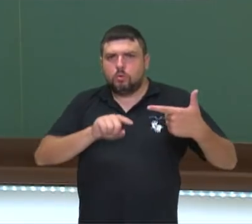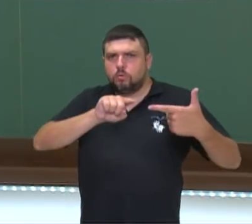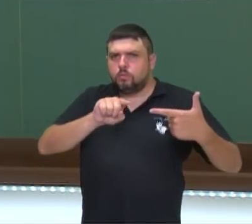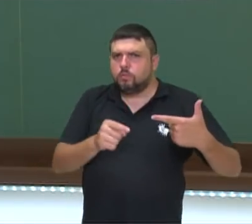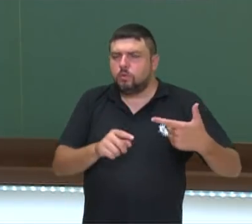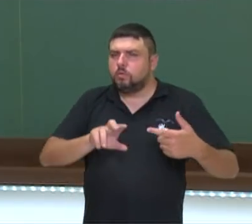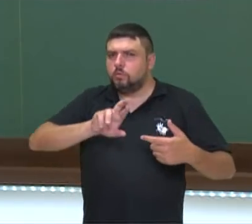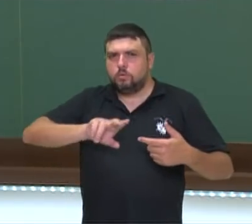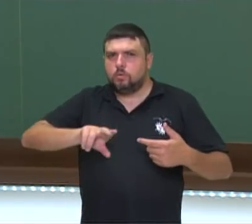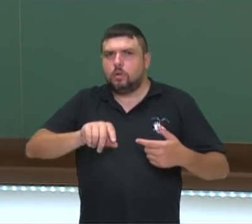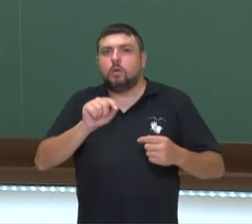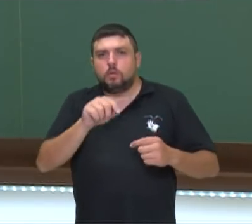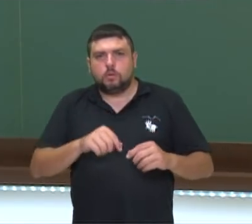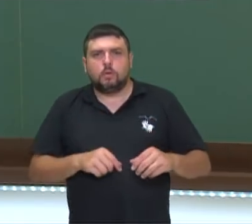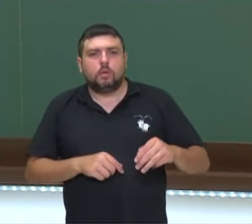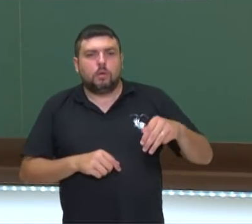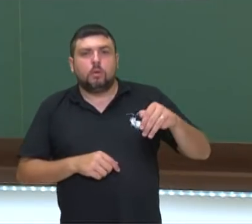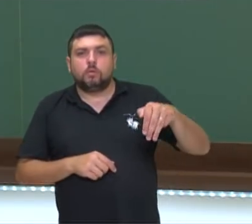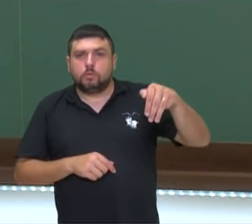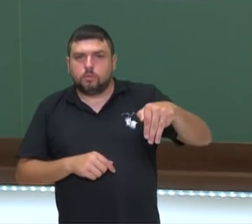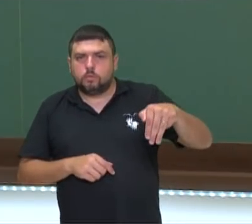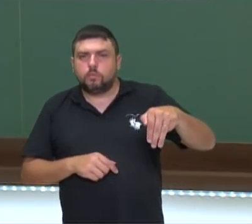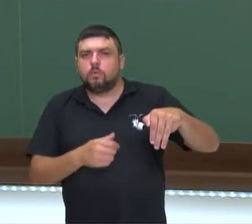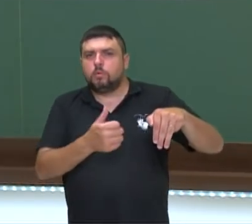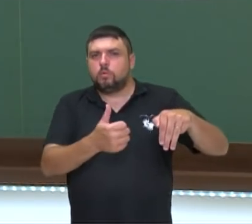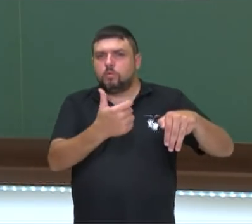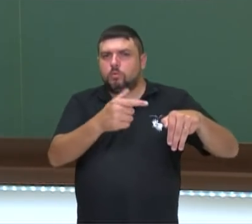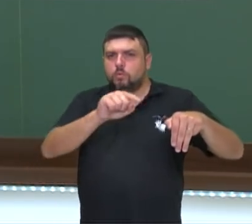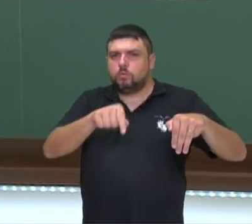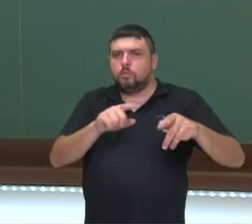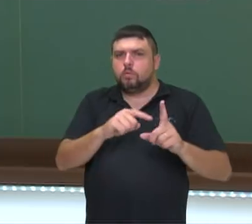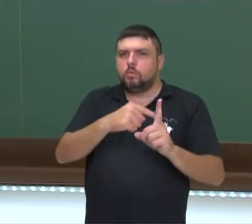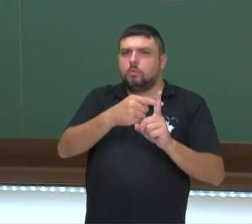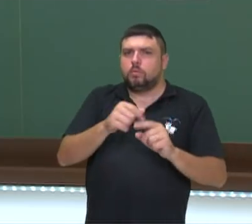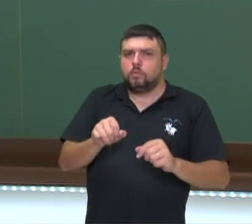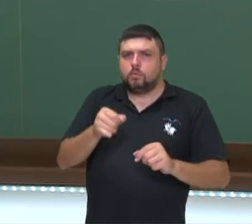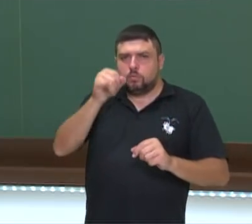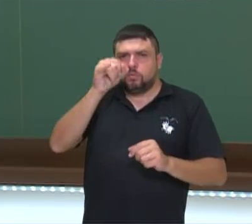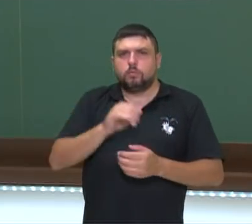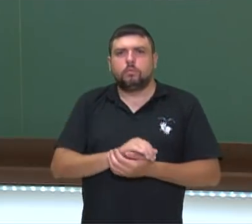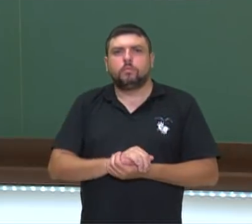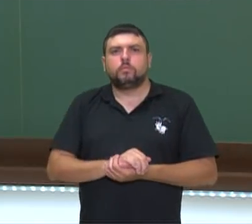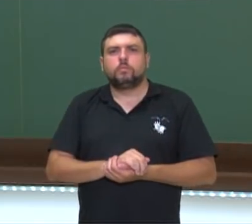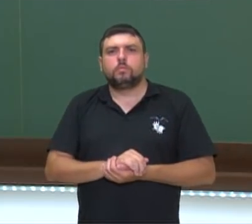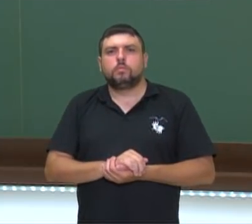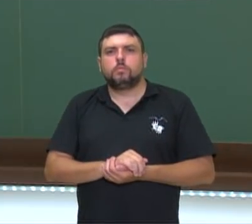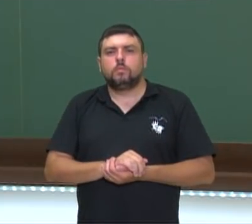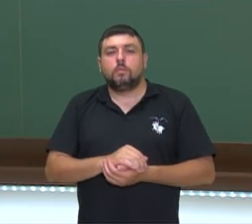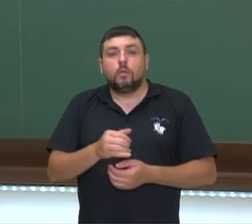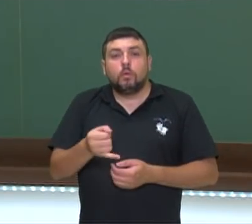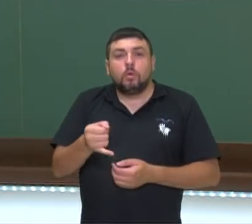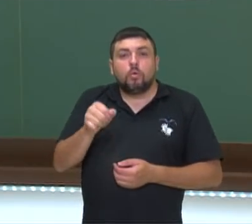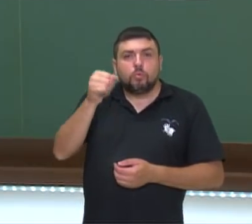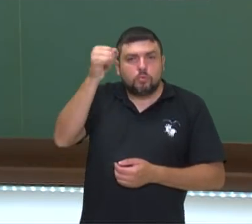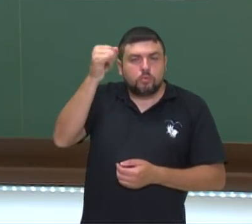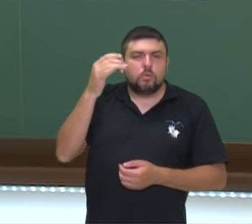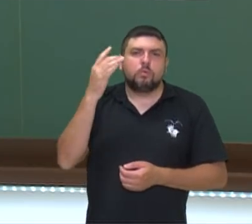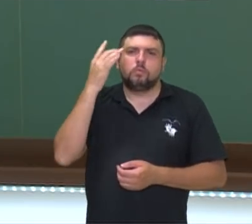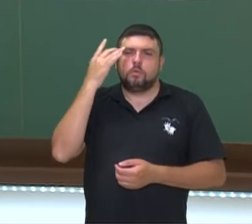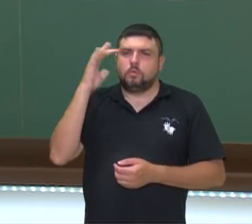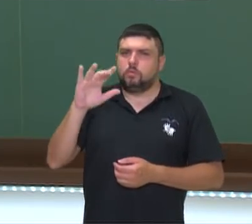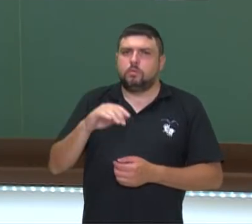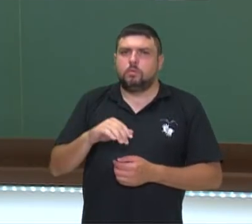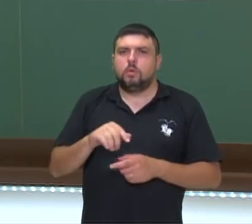o montante, a soma dos dois, que ele vai ser resgatado por este valor de 12.000. O juro eu não sei, então, nem